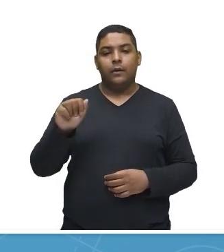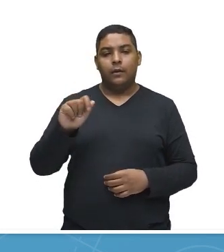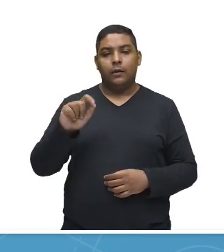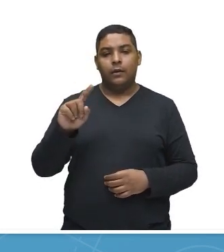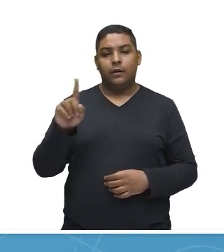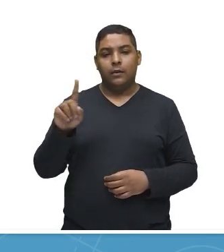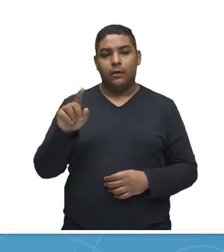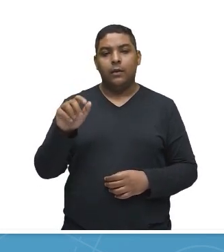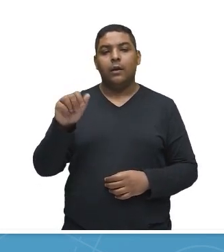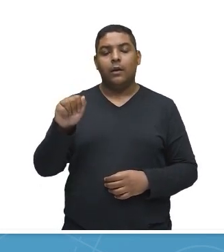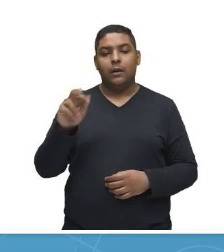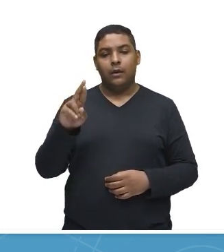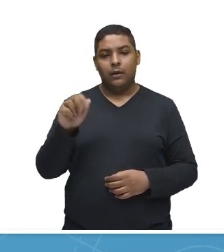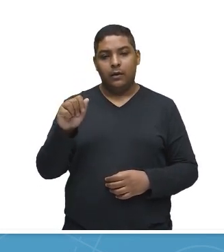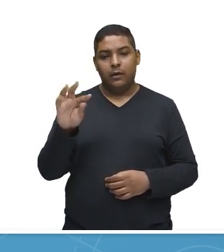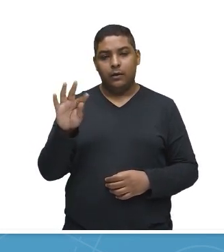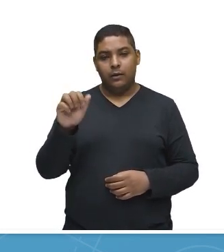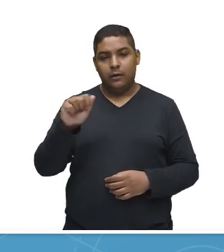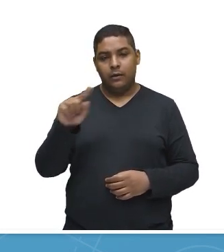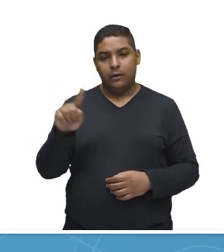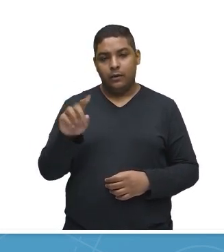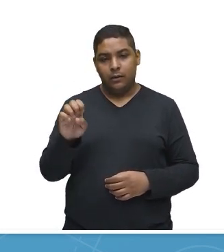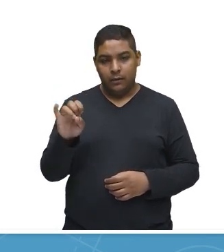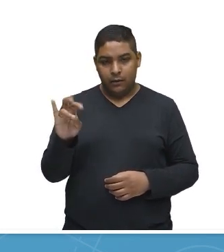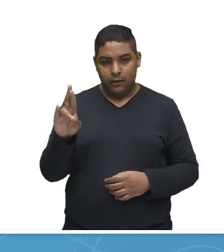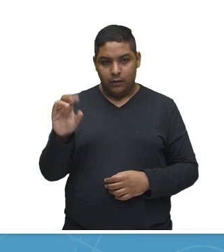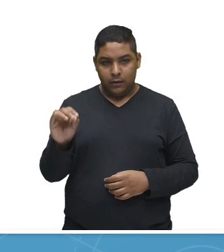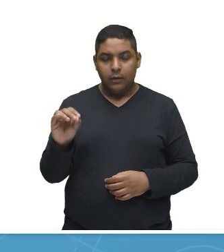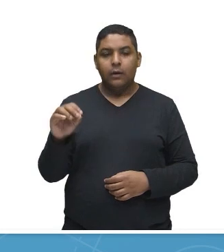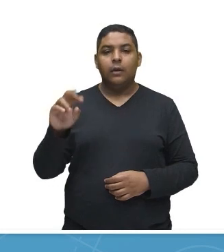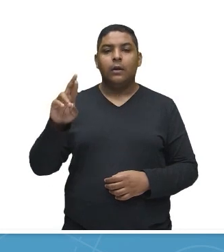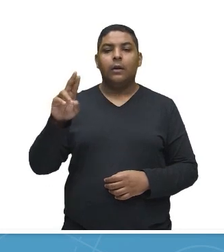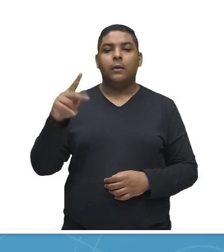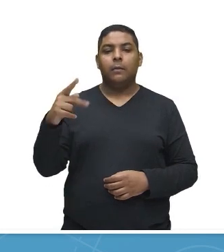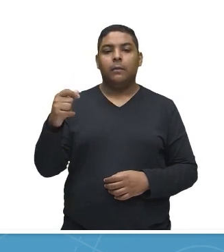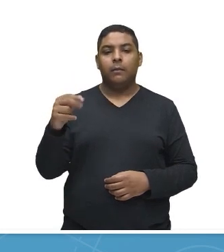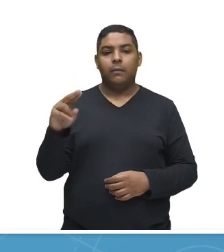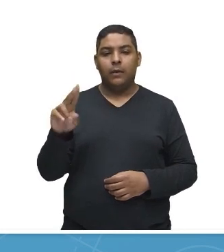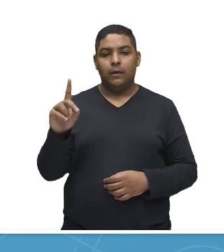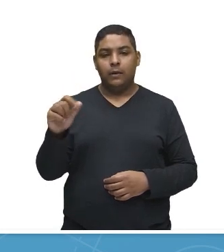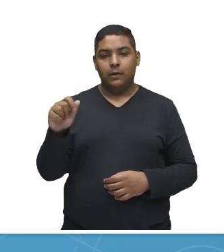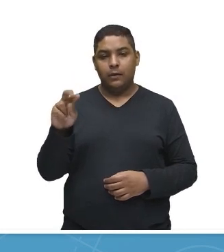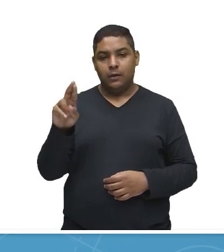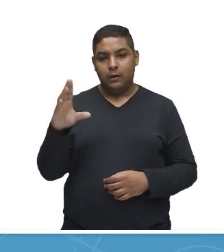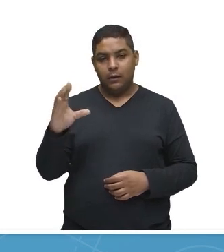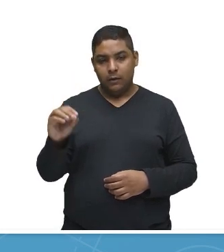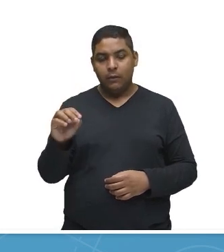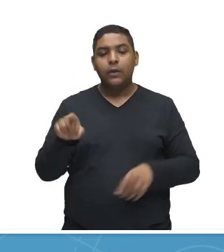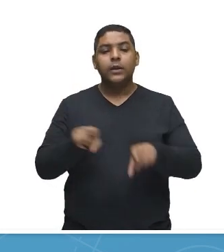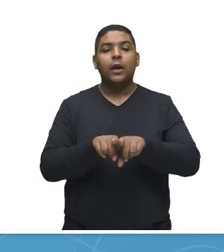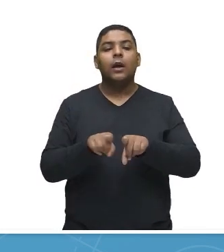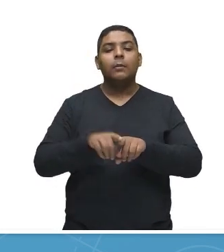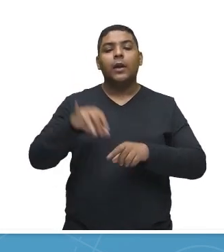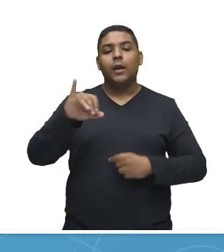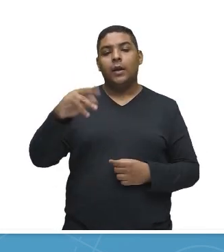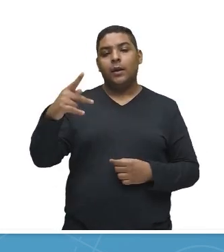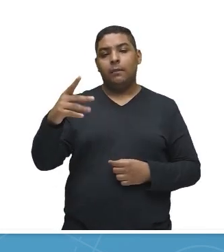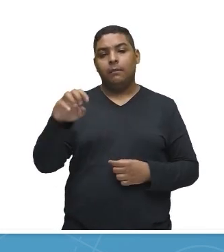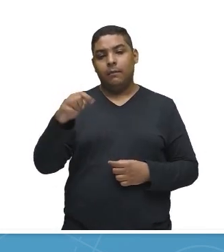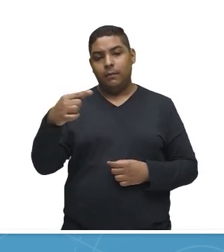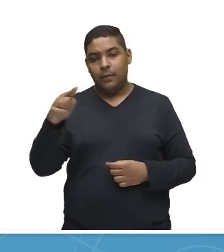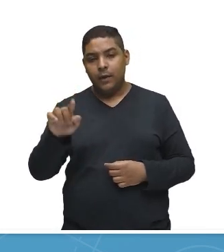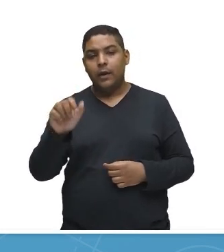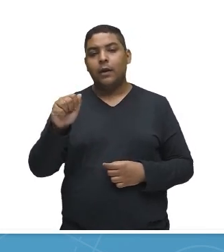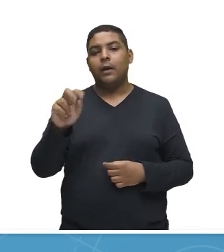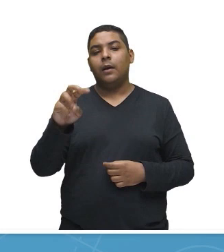o aratazeiro, desculpem, o pau-d'arco e o ipê amarelo. Os índios do Alto